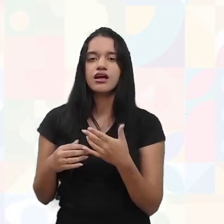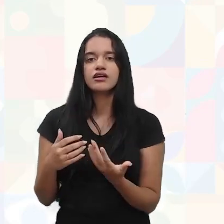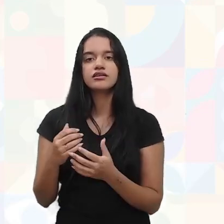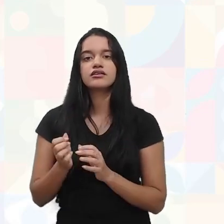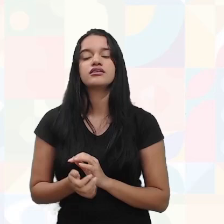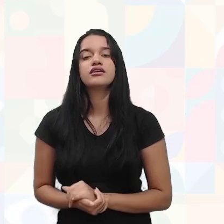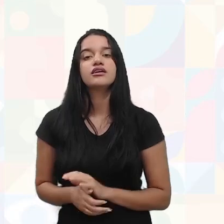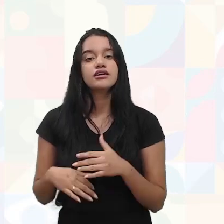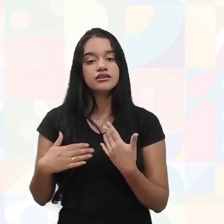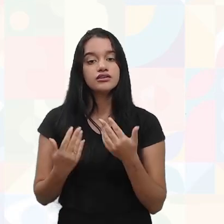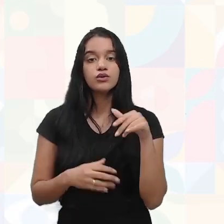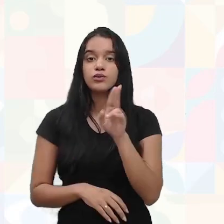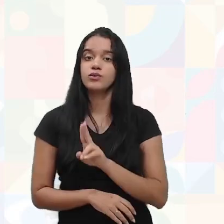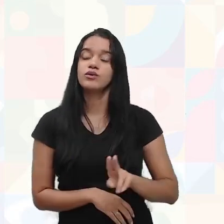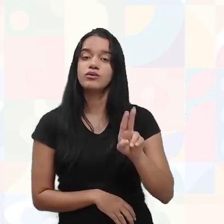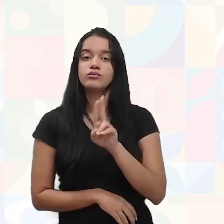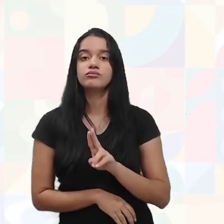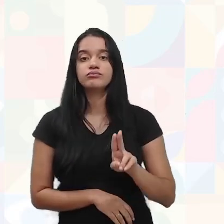riscos,